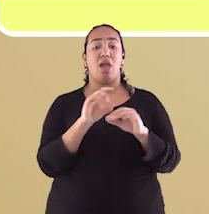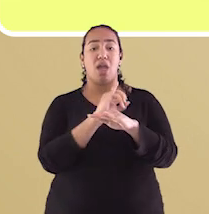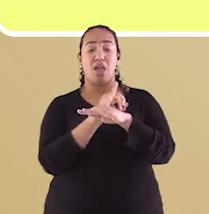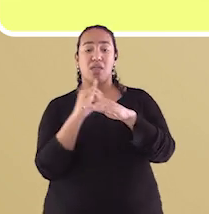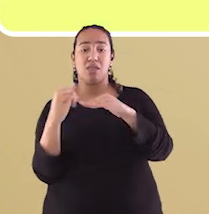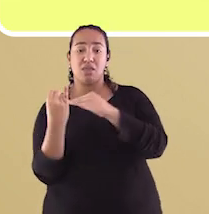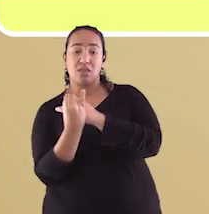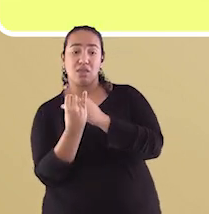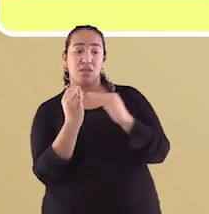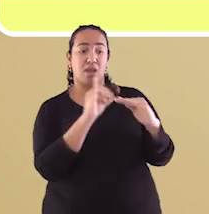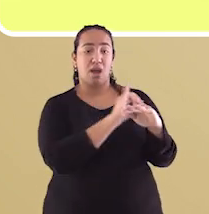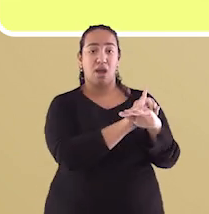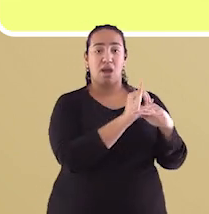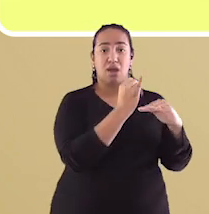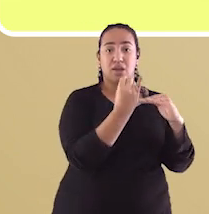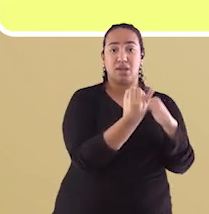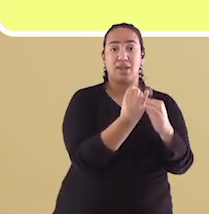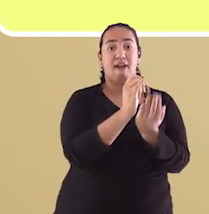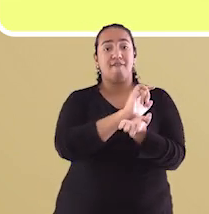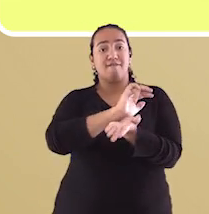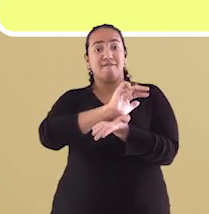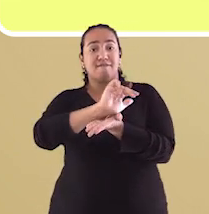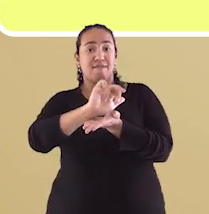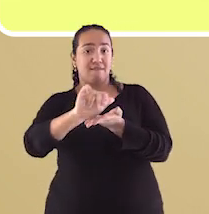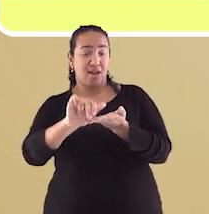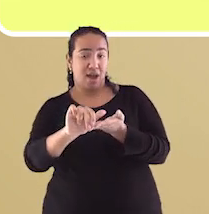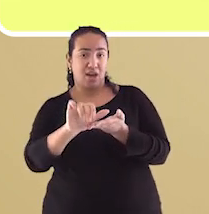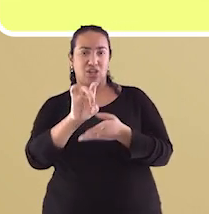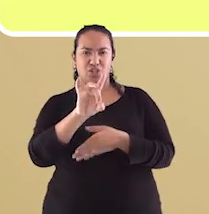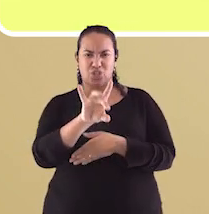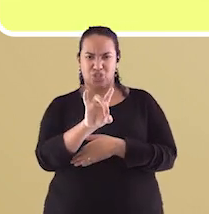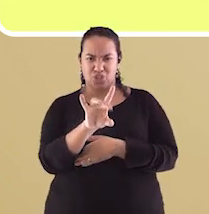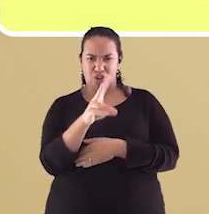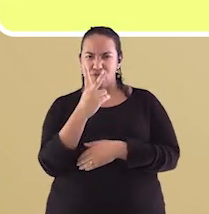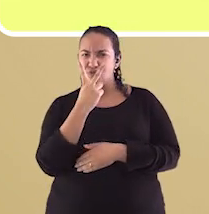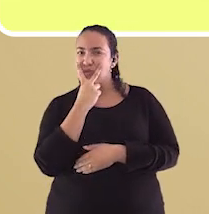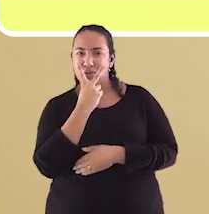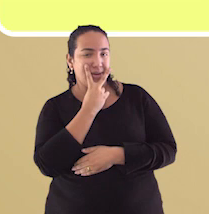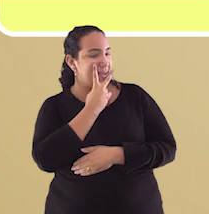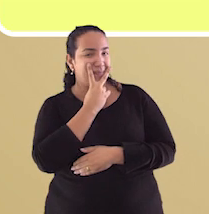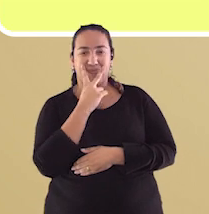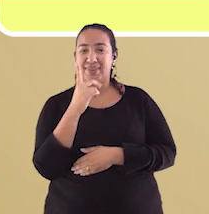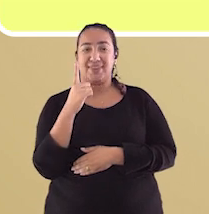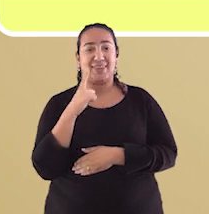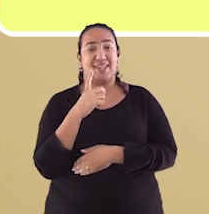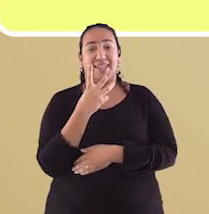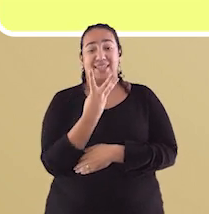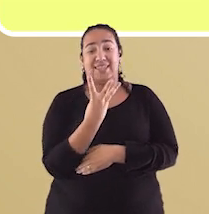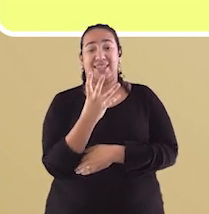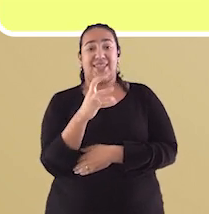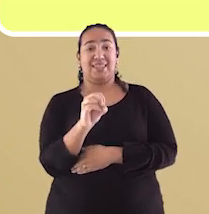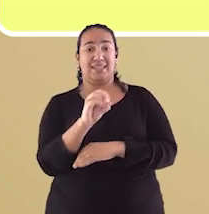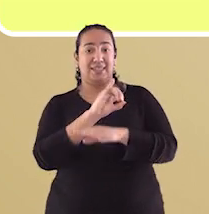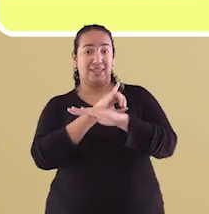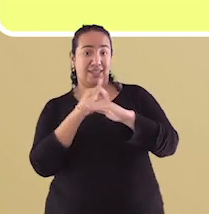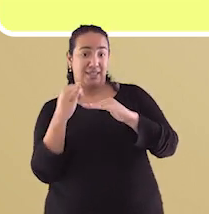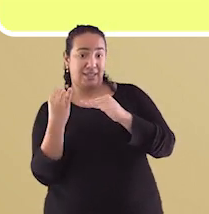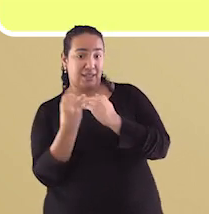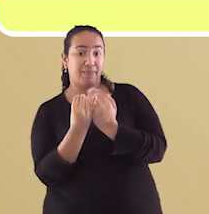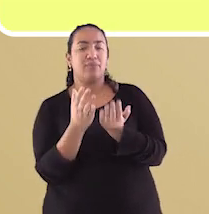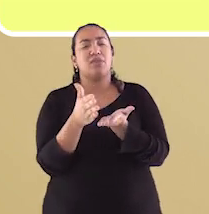ilhas. Então, além de Vitória, tem mais de 30 ilhas que compõem a cidade.